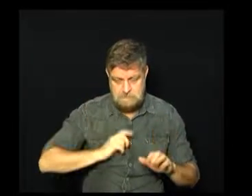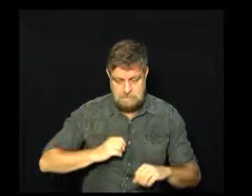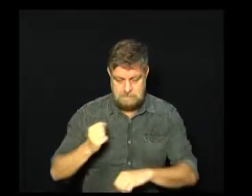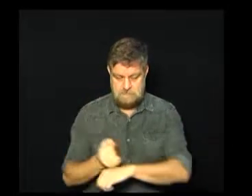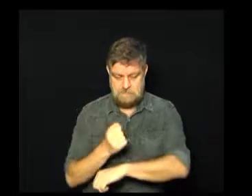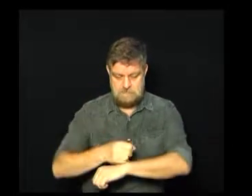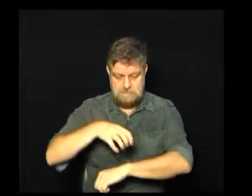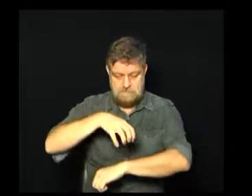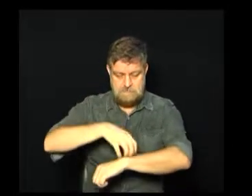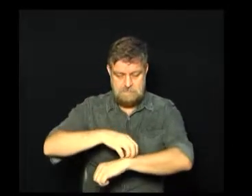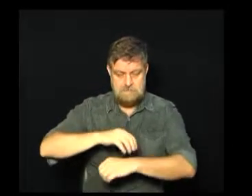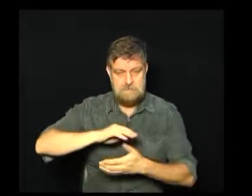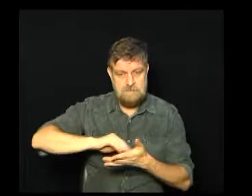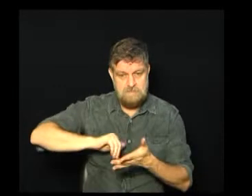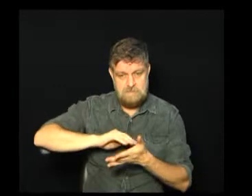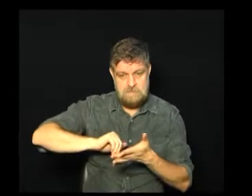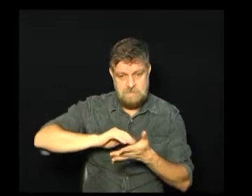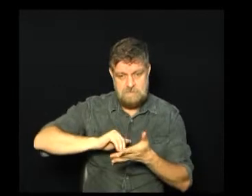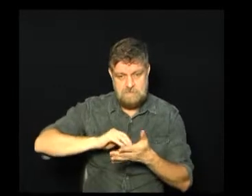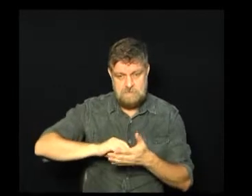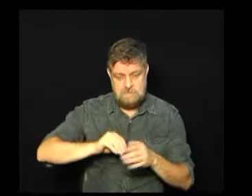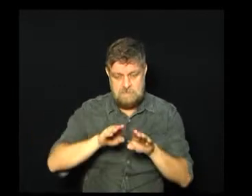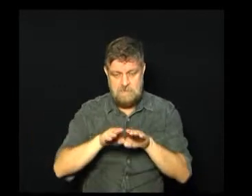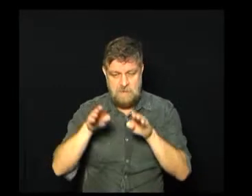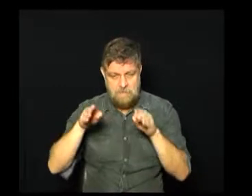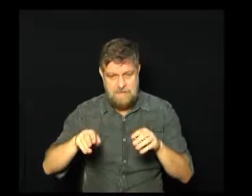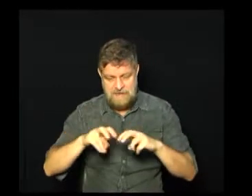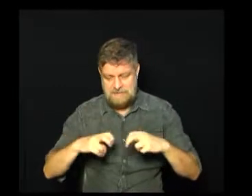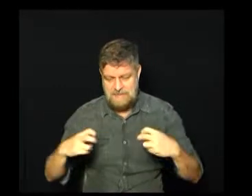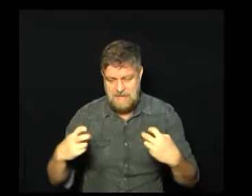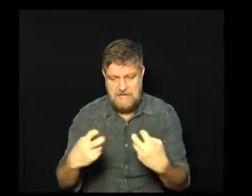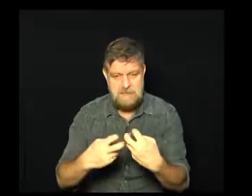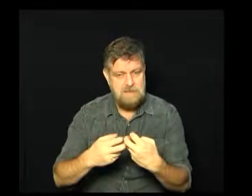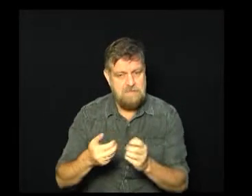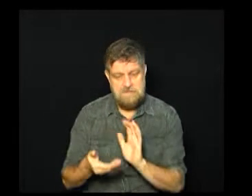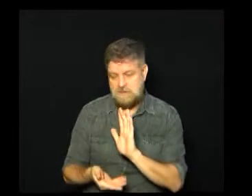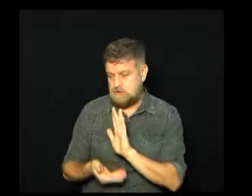extensão temporária e o mobiliário do solo público. Tá?